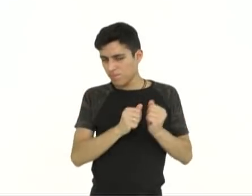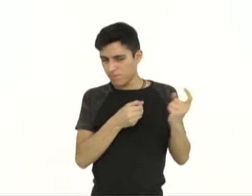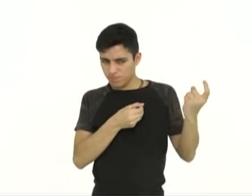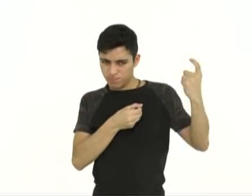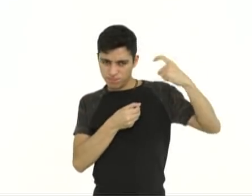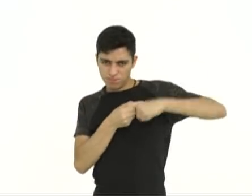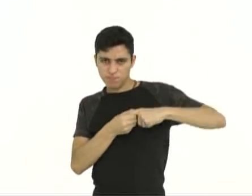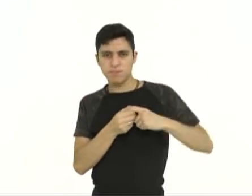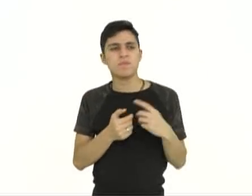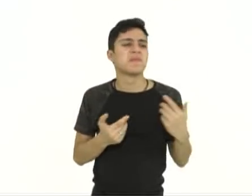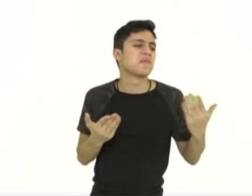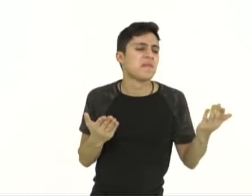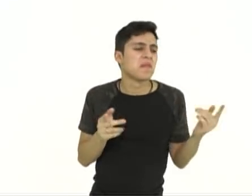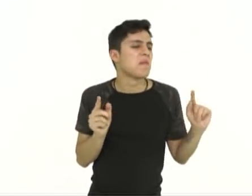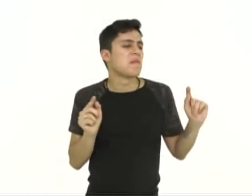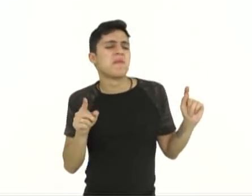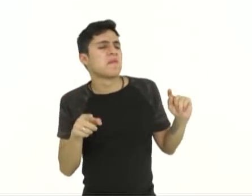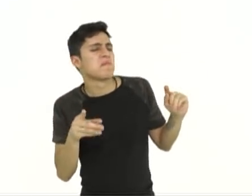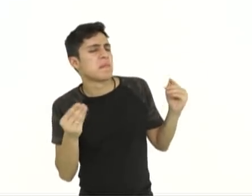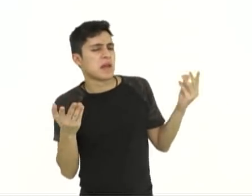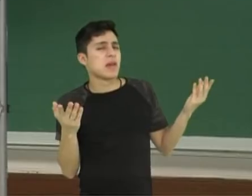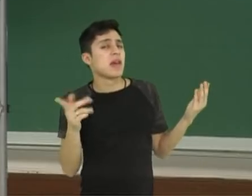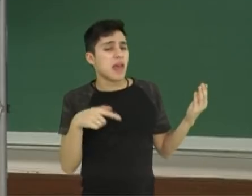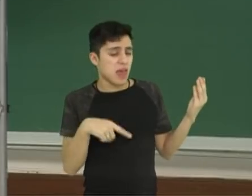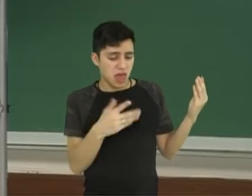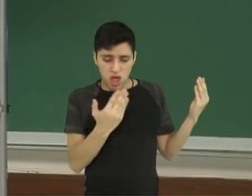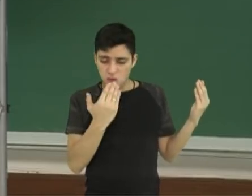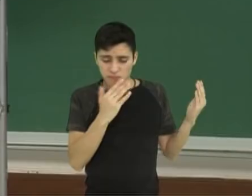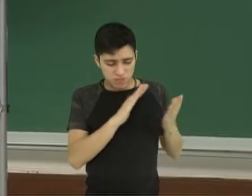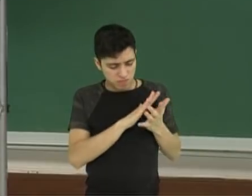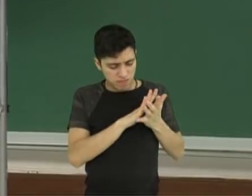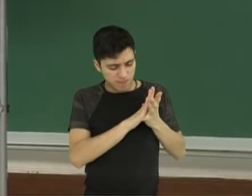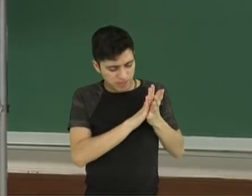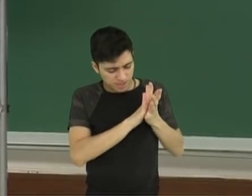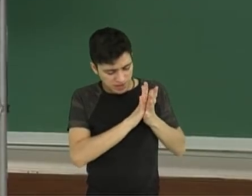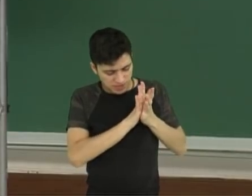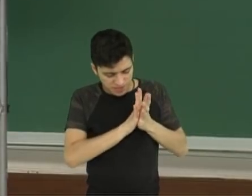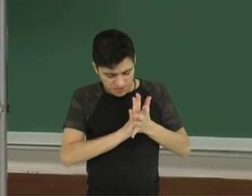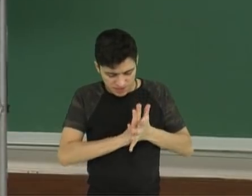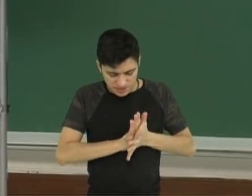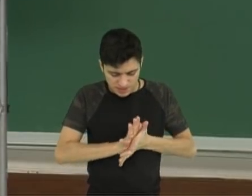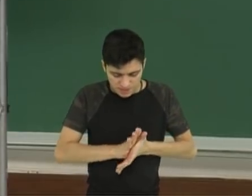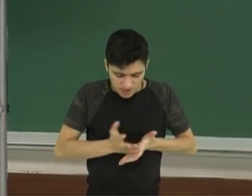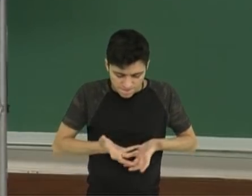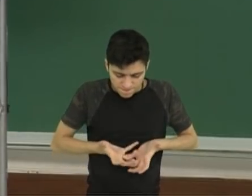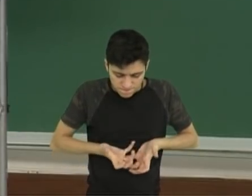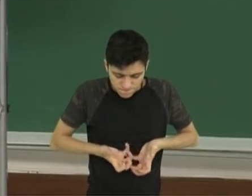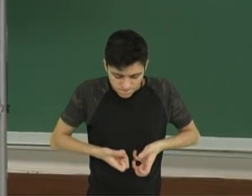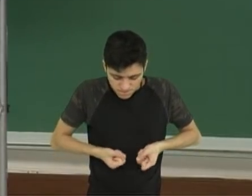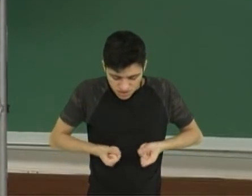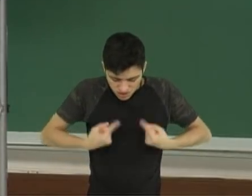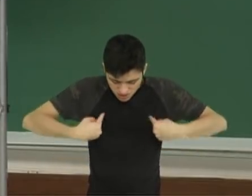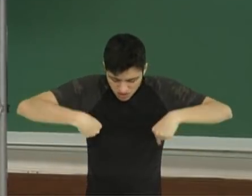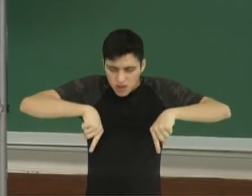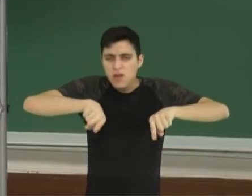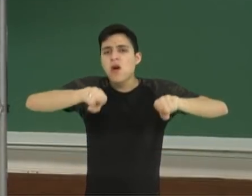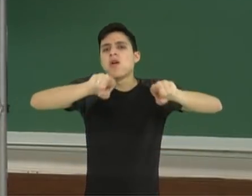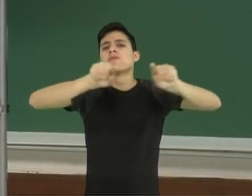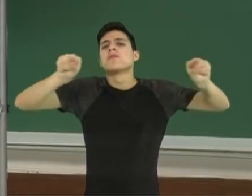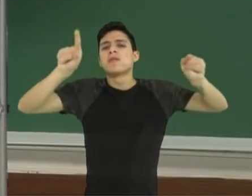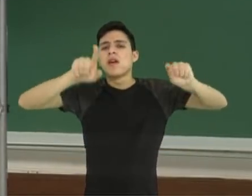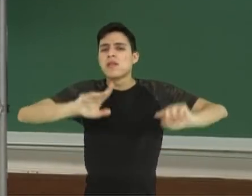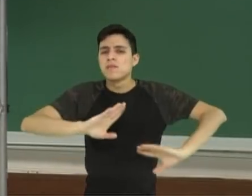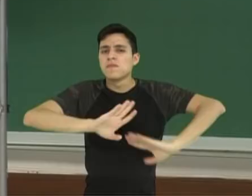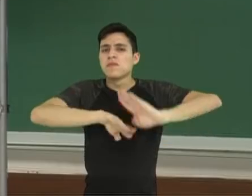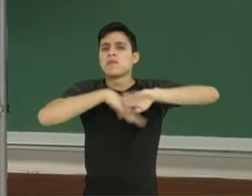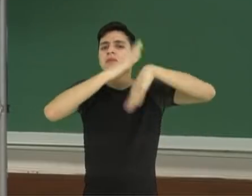Qual é a função desse sistema? Quebrar os alimentos em partículas menores e, consequentemente, a absorção para que a gente tenha o nosso